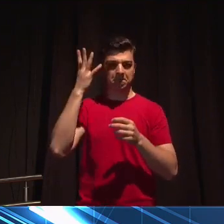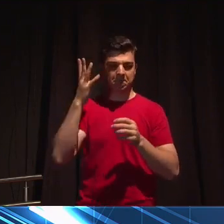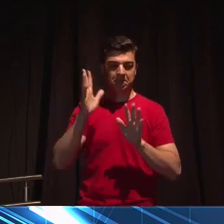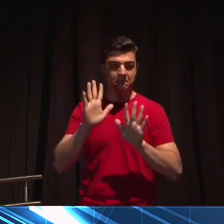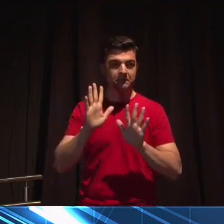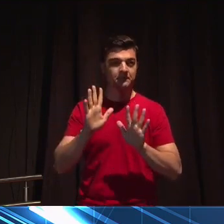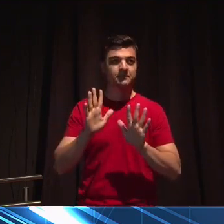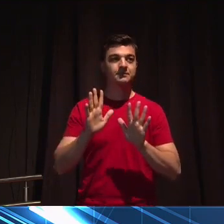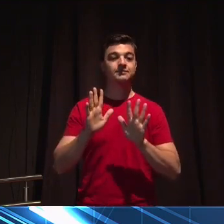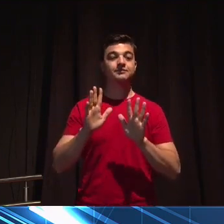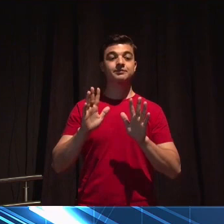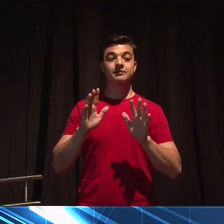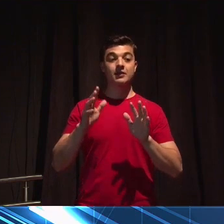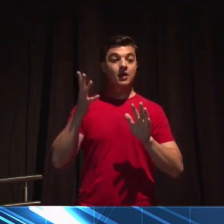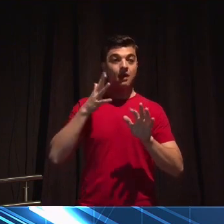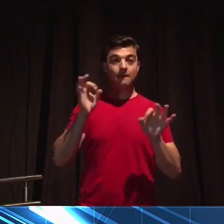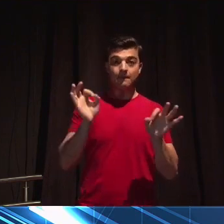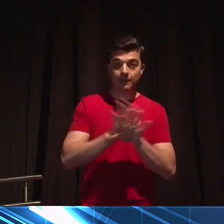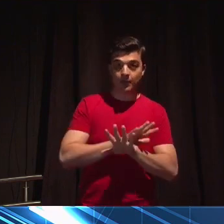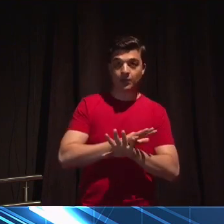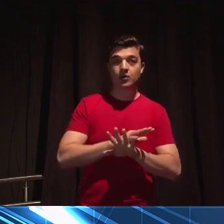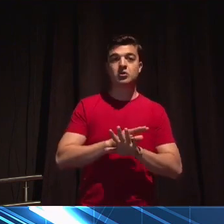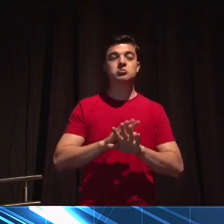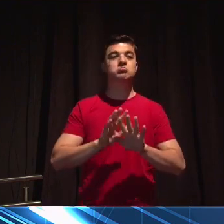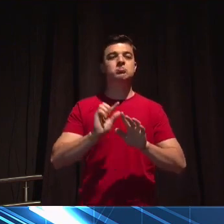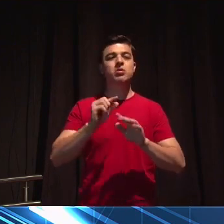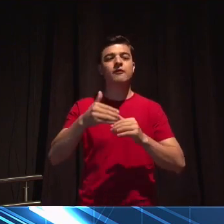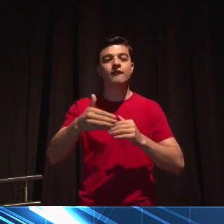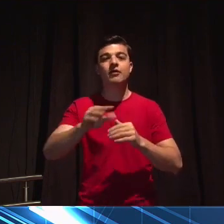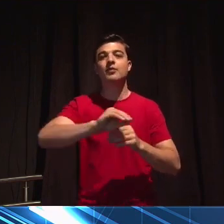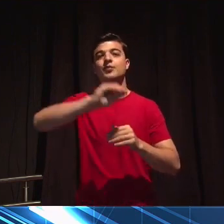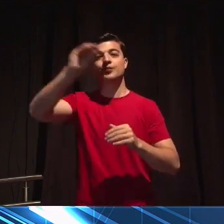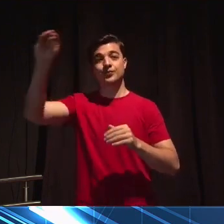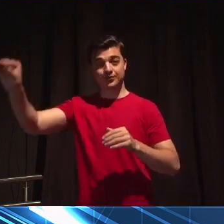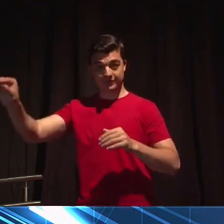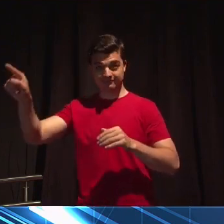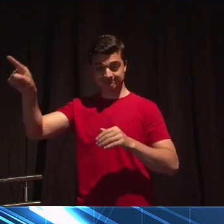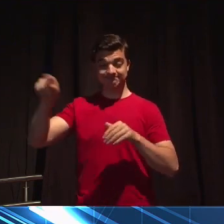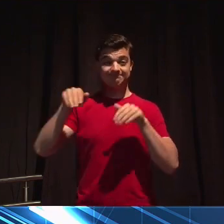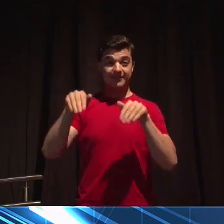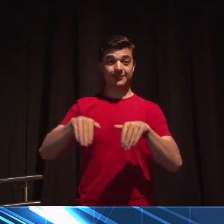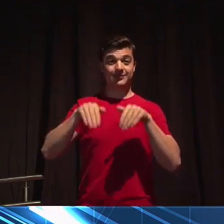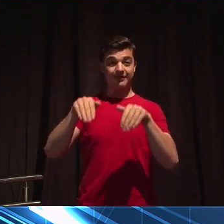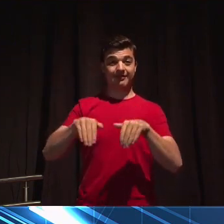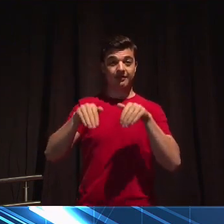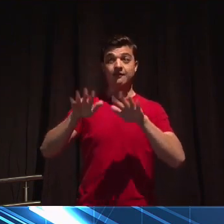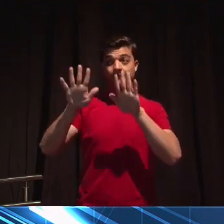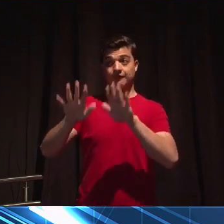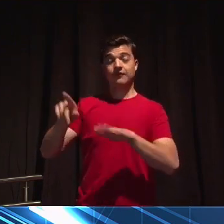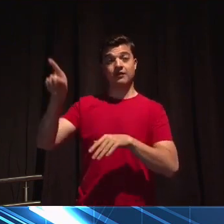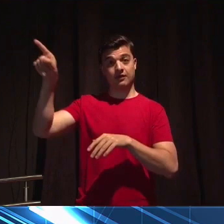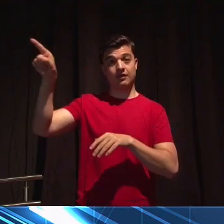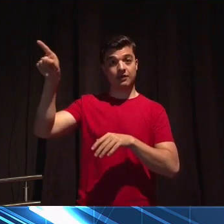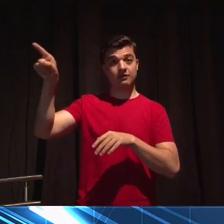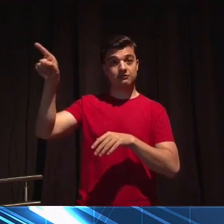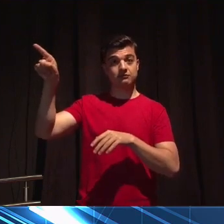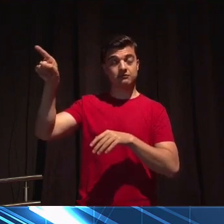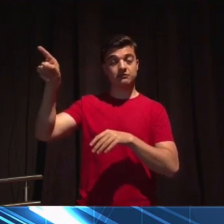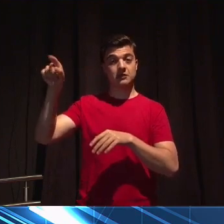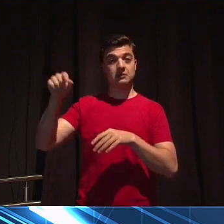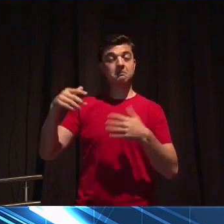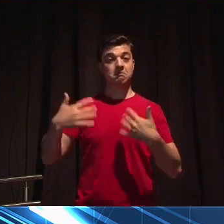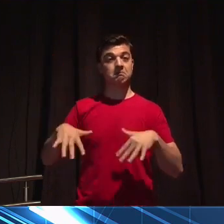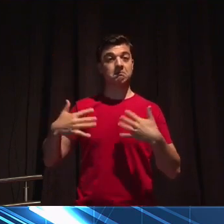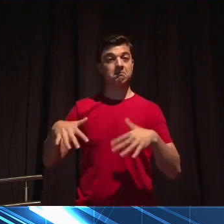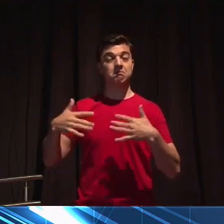de mover para a Austrália. Eu fiquei na Atlassian, na Austrália, quase 5 anos, e aí TDC foi o último evento, e aí é legal estar aqui de